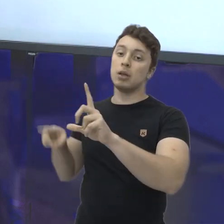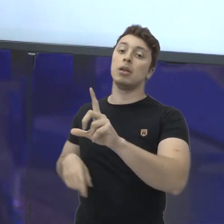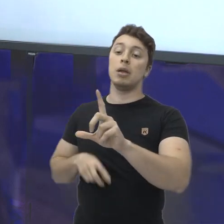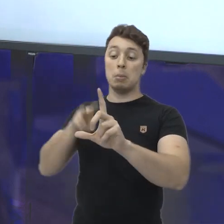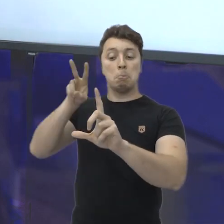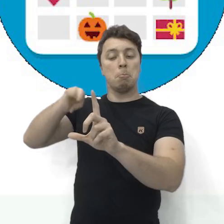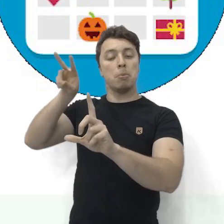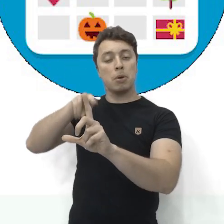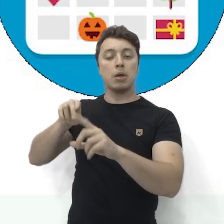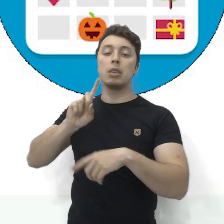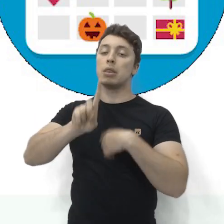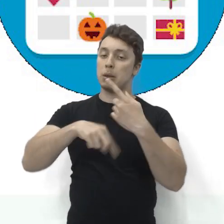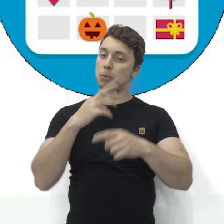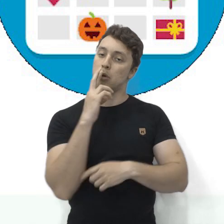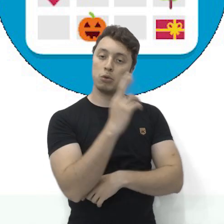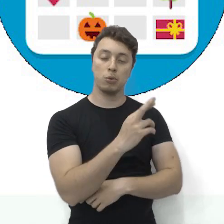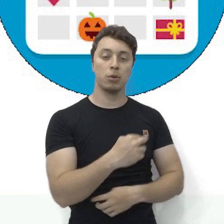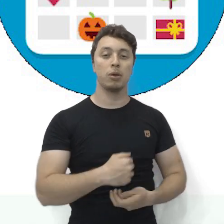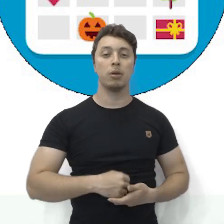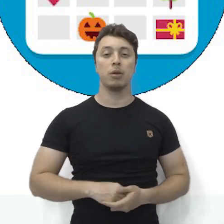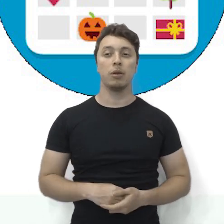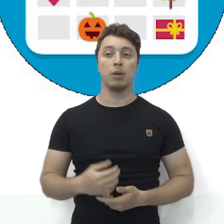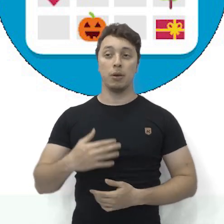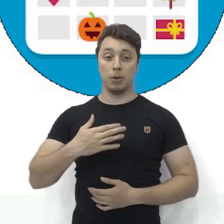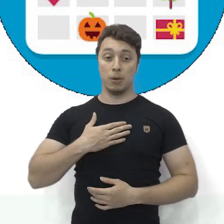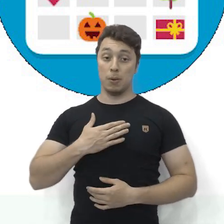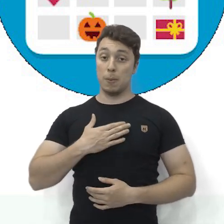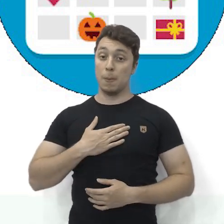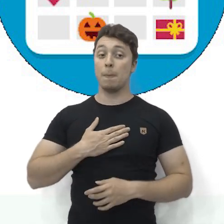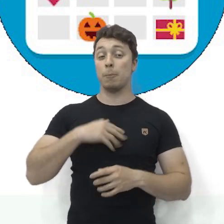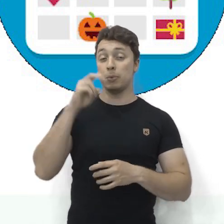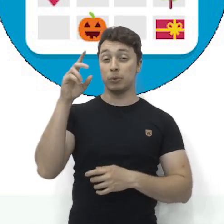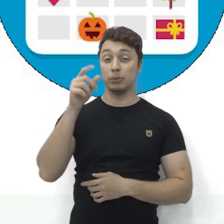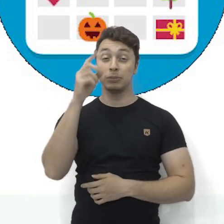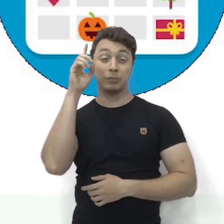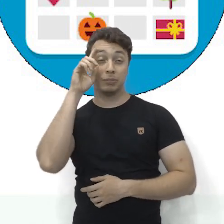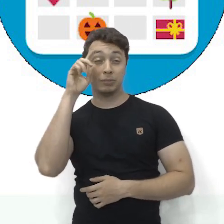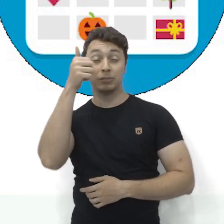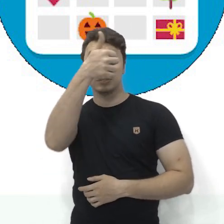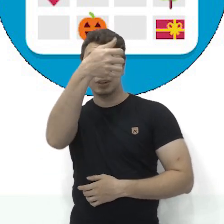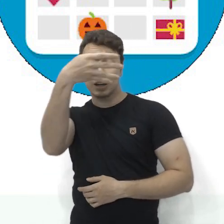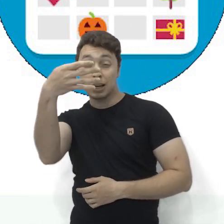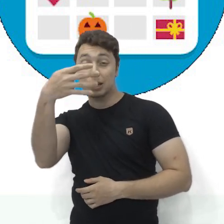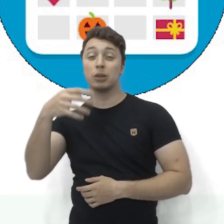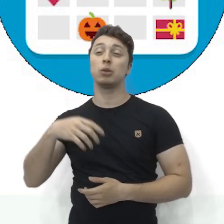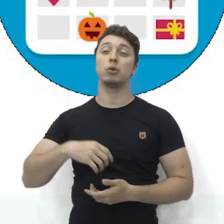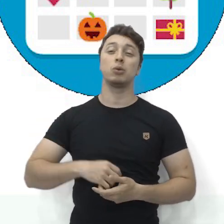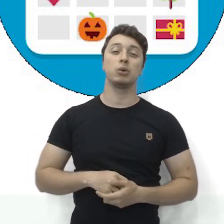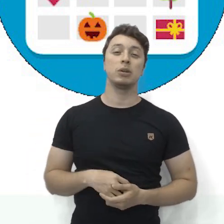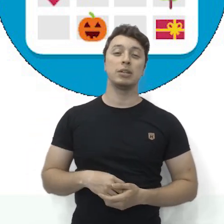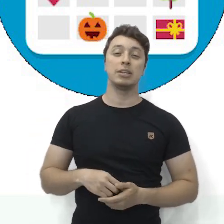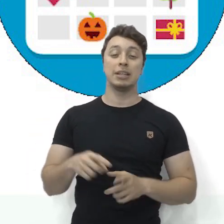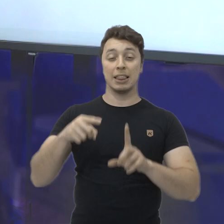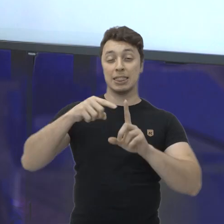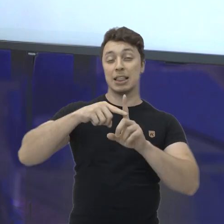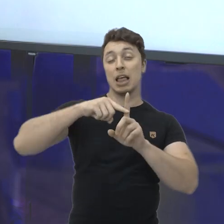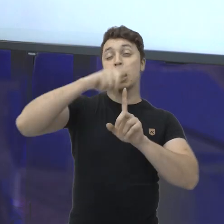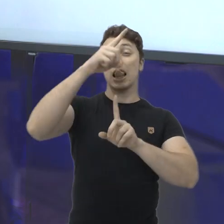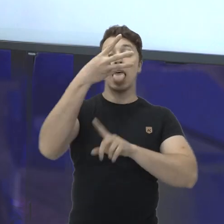responder. E no meu caso, foi no dia 14/9, na segunda-feira, que deu 30